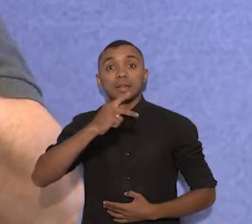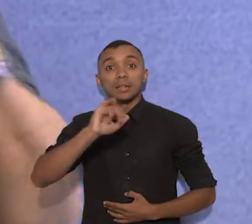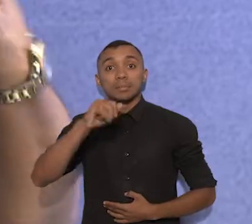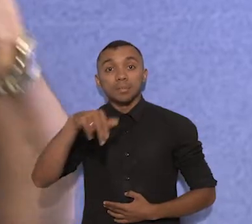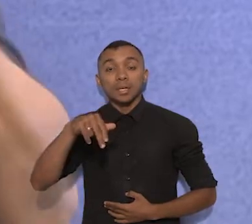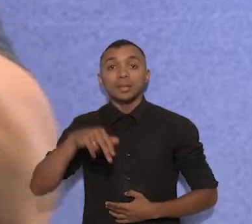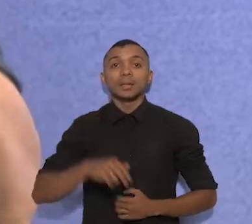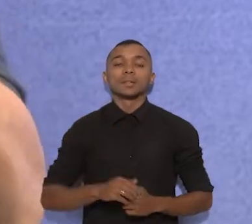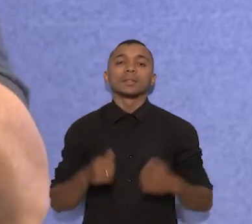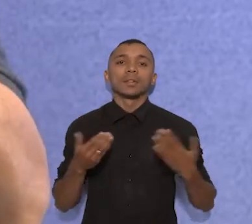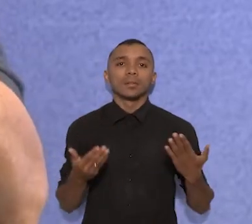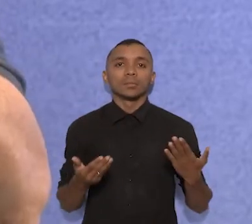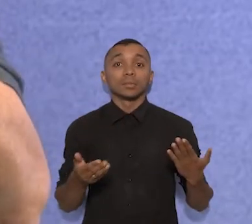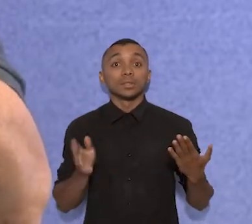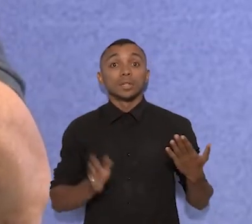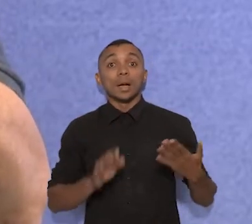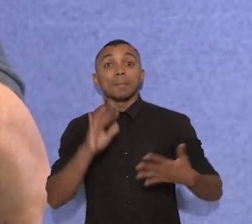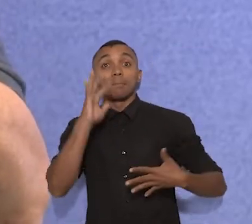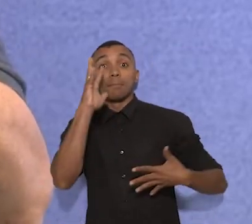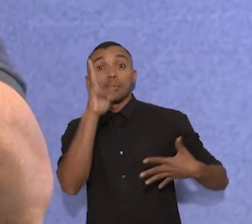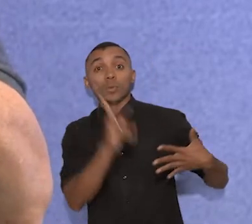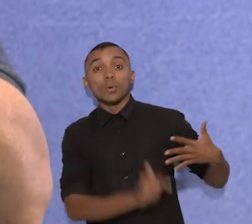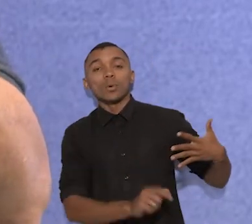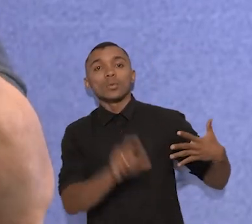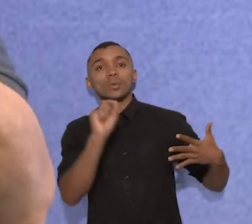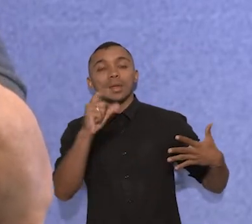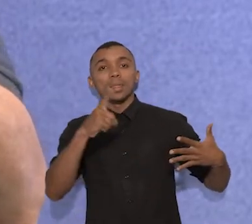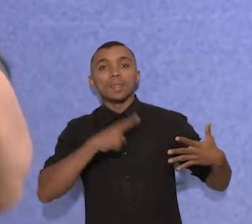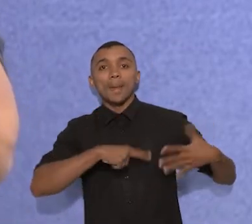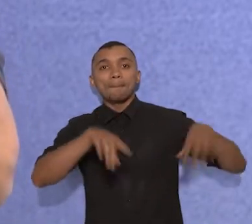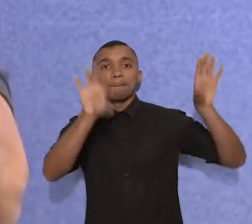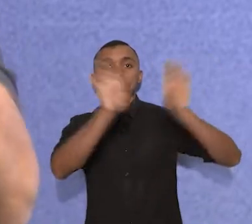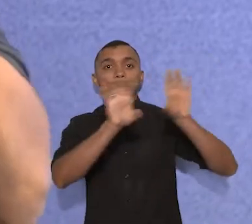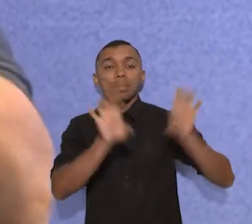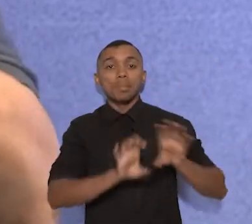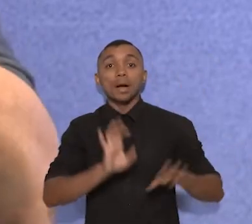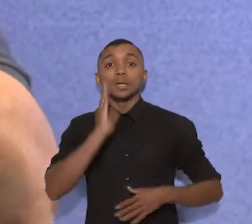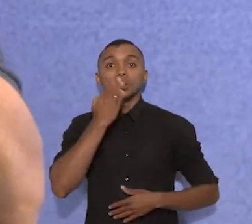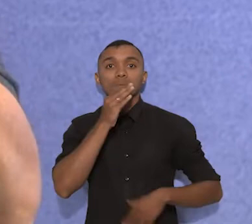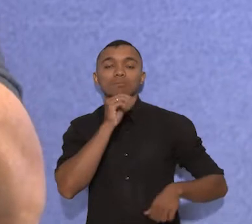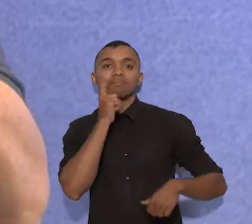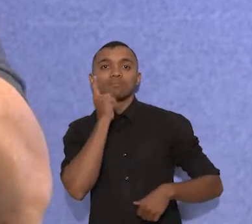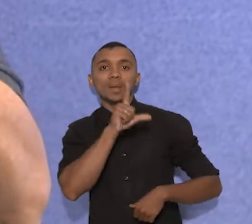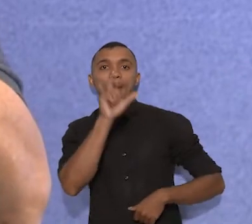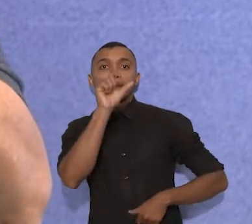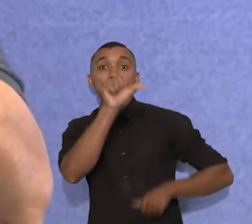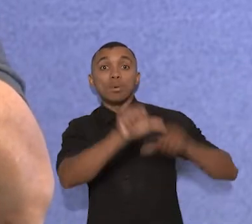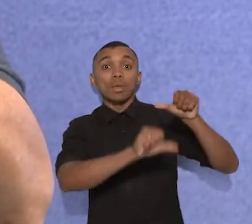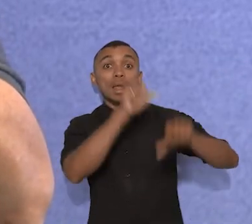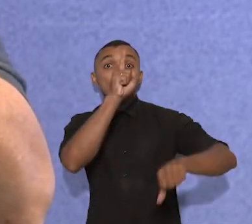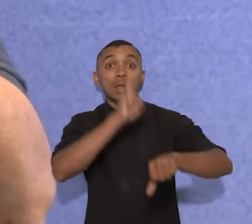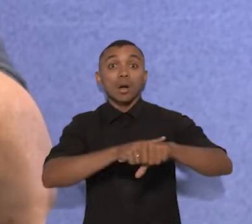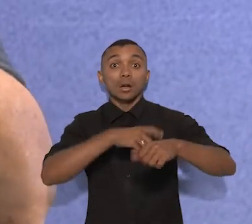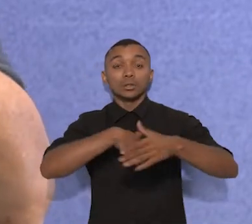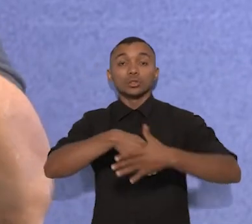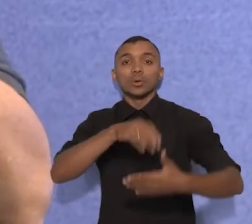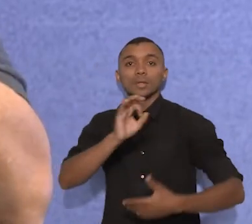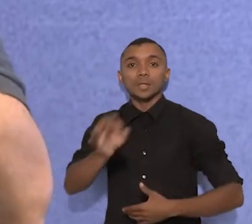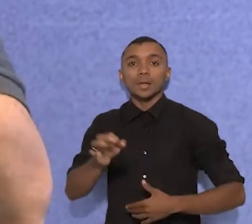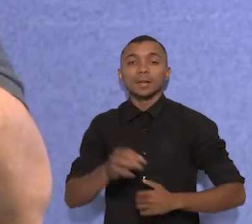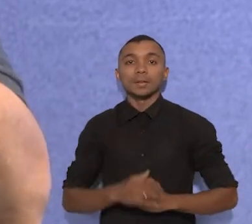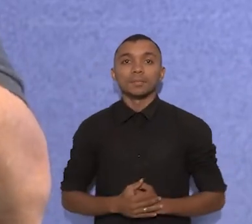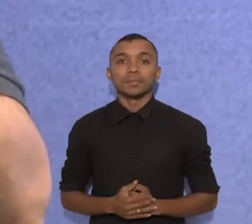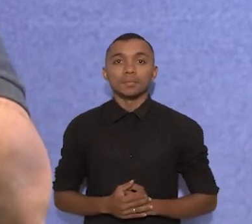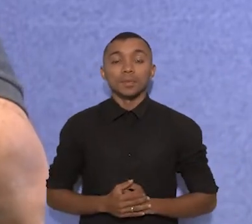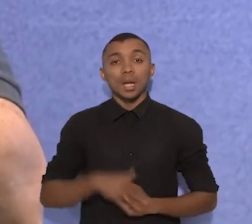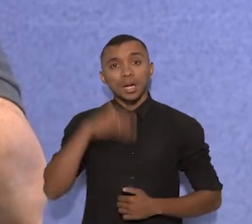Capixaba. Ou seja, ele vai ter agora um time e opções para mudar esse time durante a partida. Então, eu quero crer